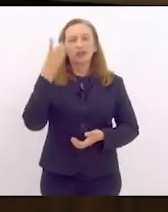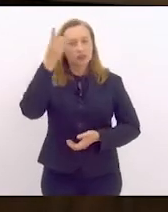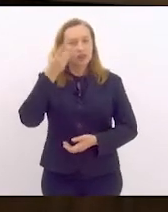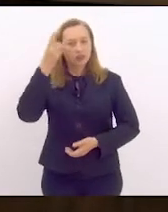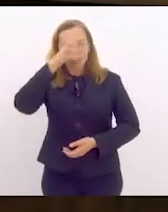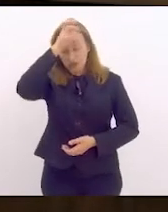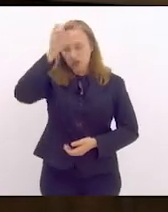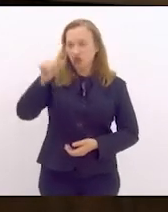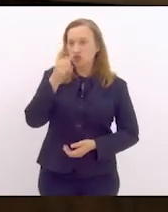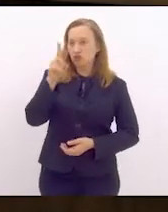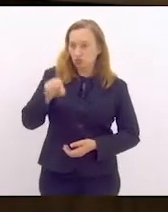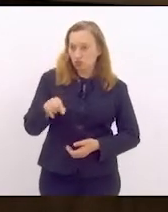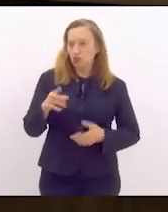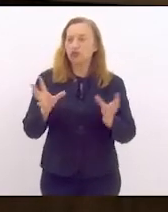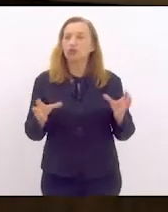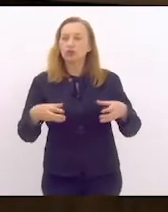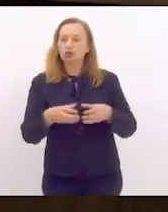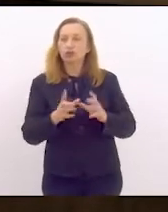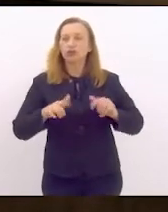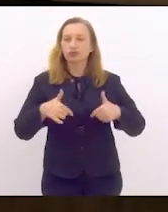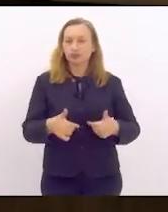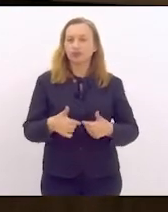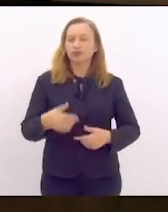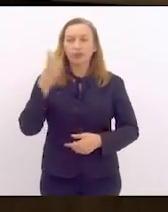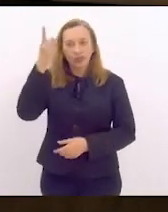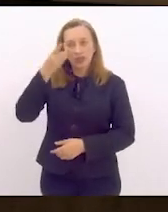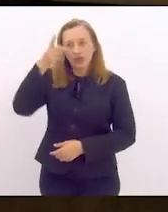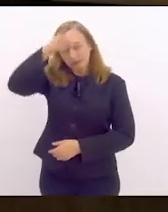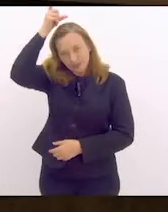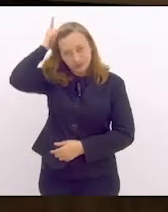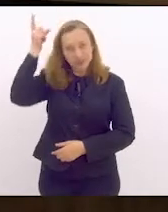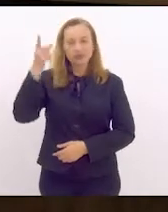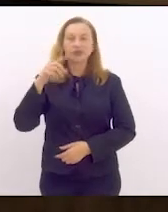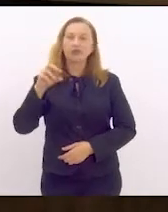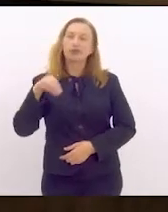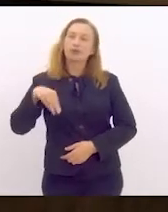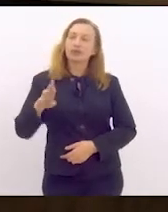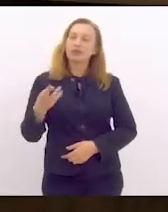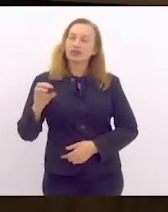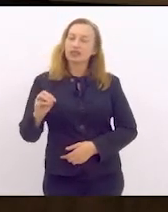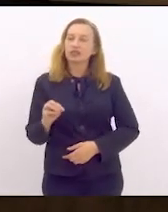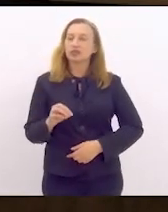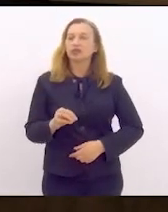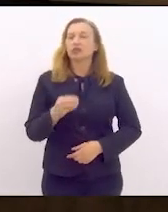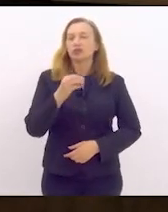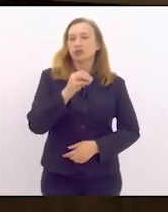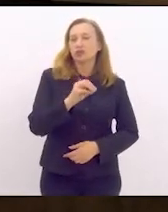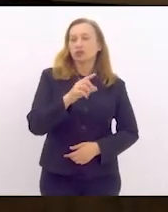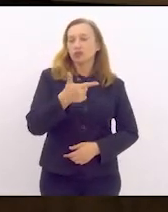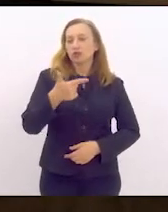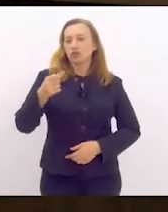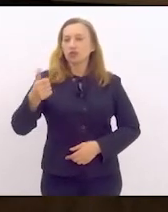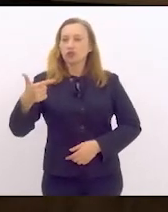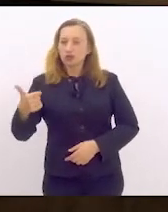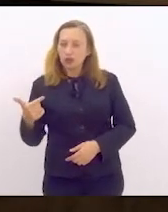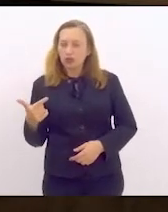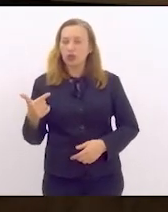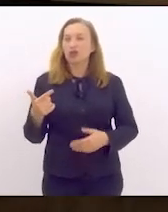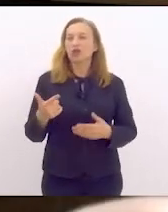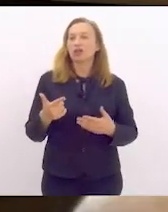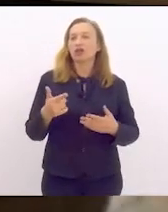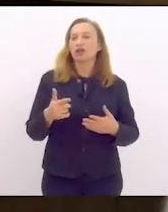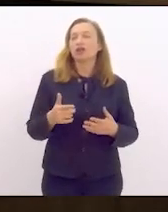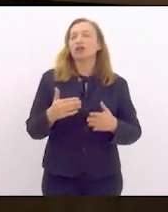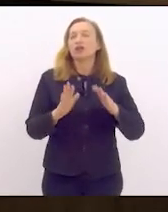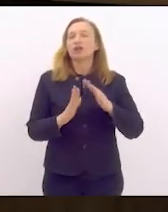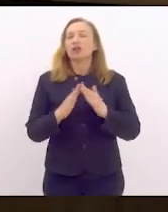Ju, um conjunto de ações, deputado Luiz Paulo, deputado Carlos Macedo. Em 2002, já, a Escola de Informática e